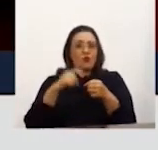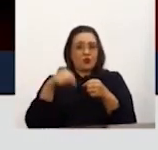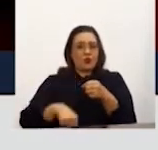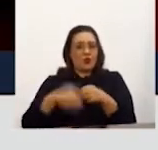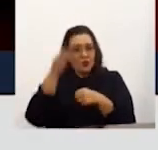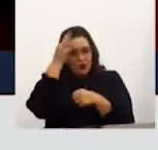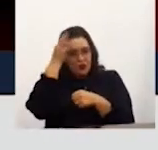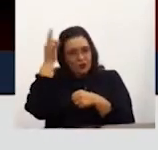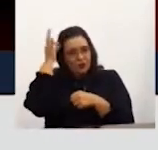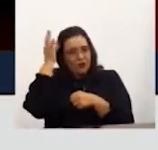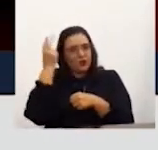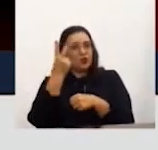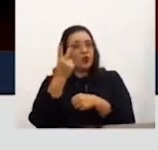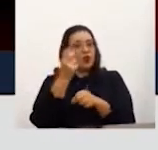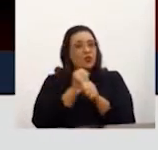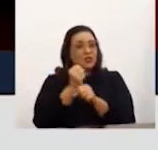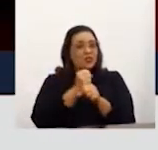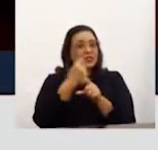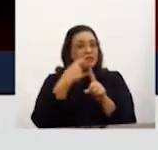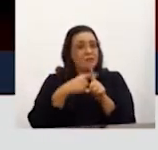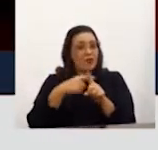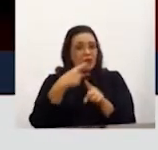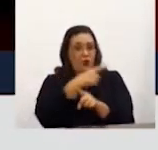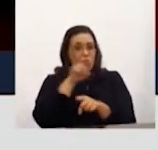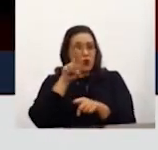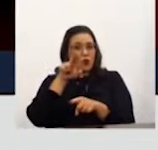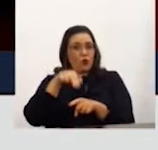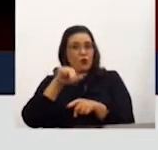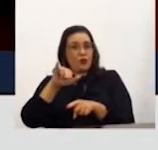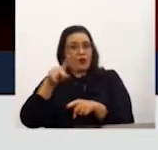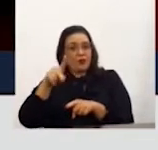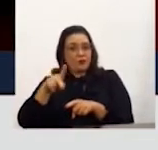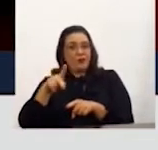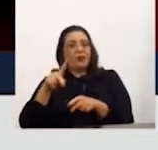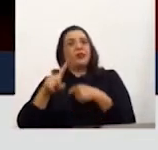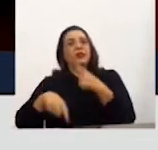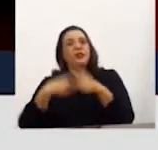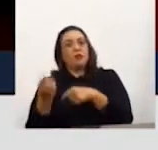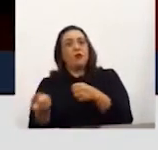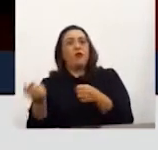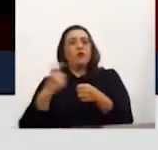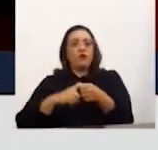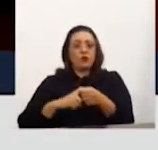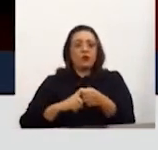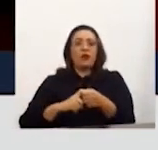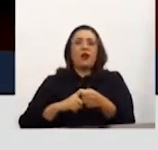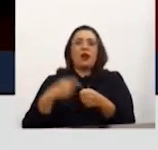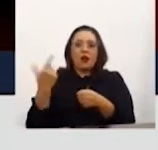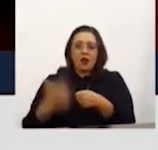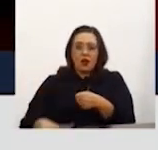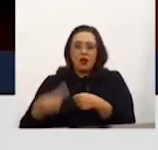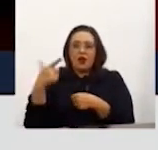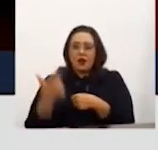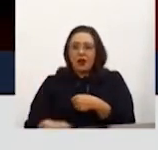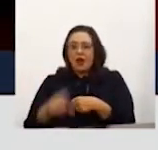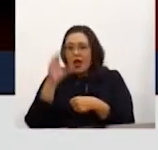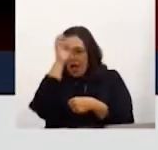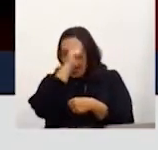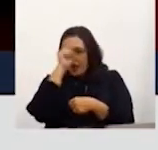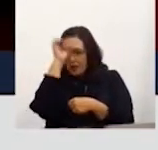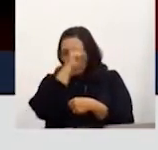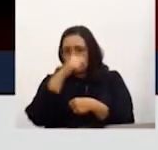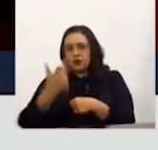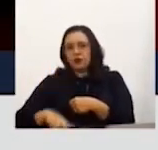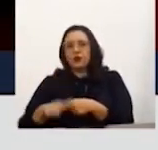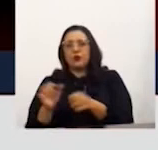reforçada pelo vereador Cabo Renato Abdala, que destacou a qualidade do curso de direito oferecido pela instituição. Para vocês